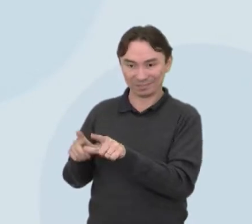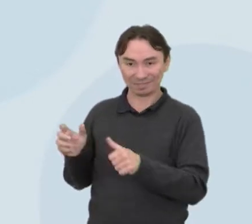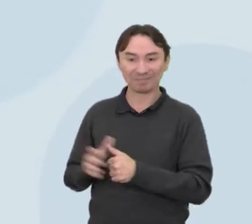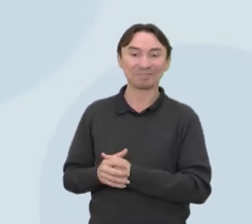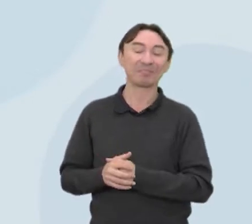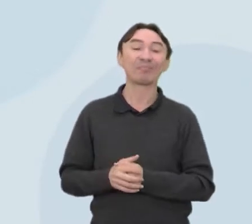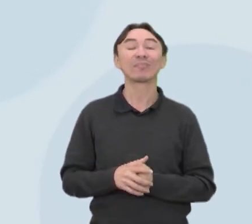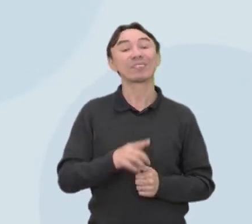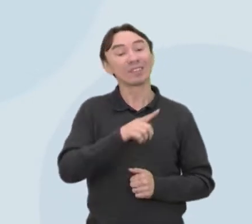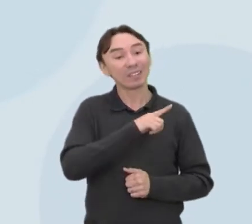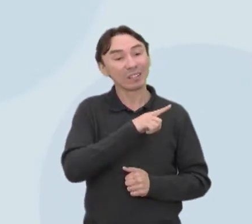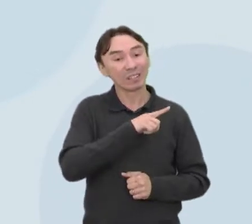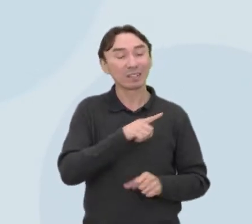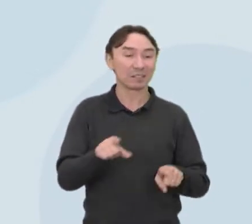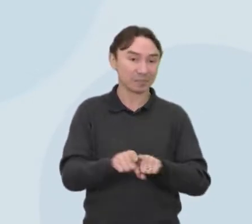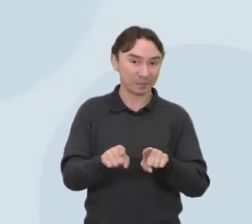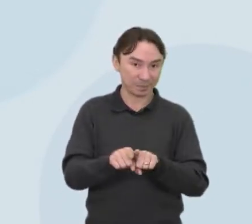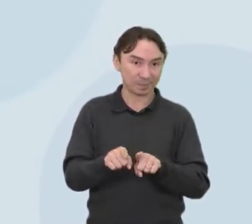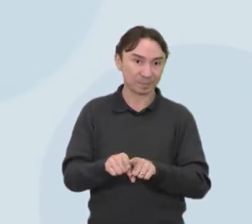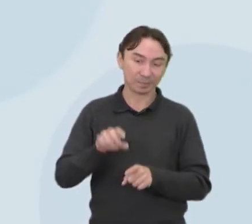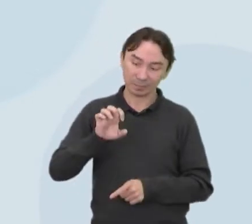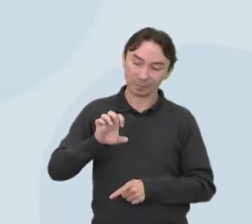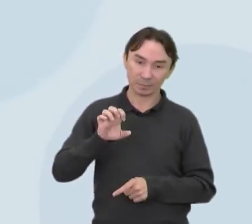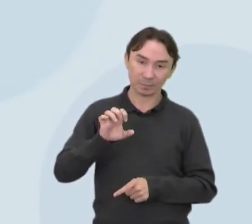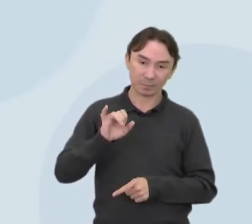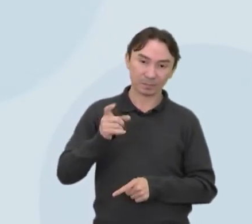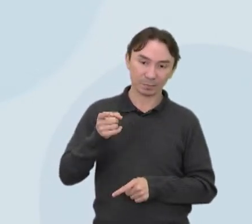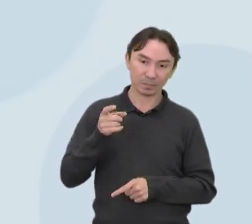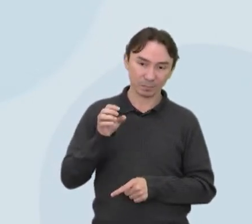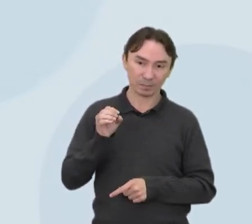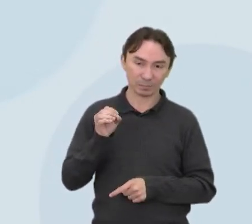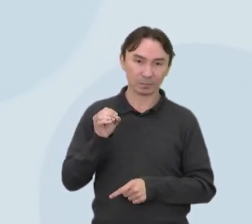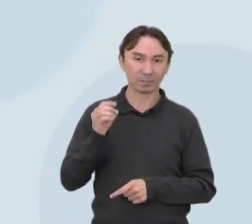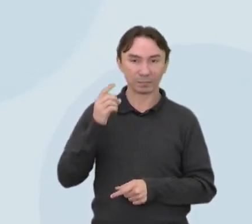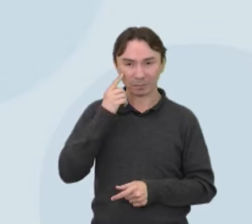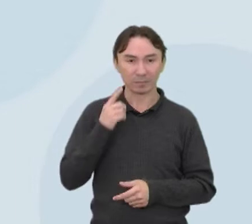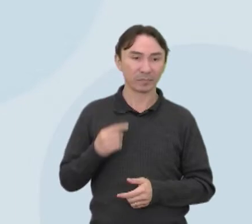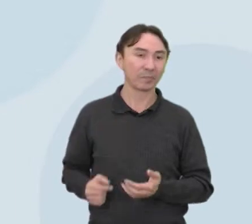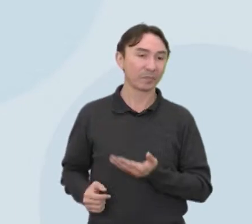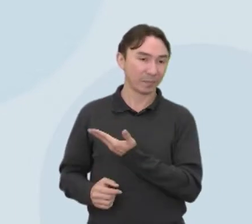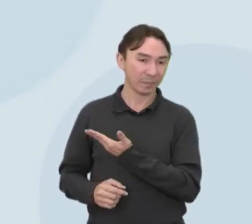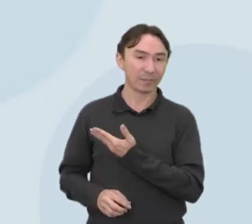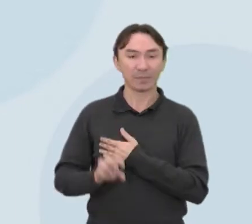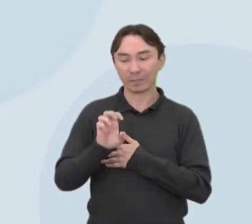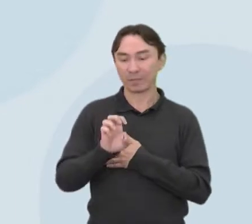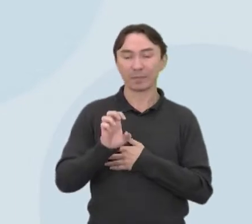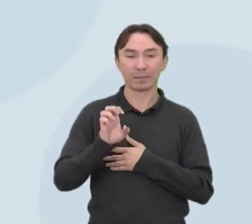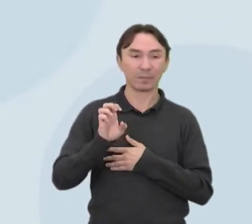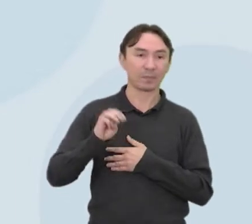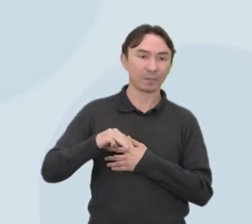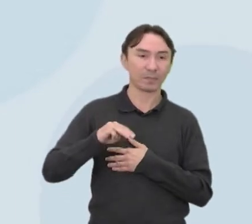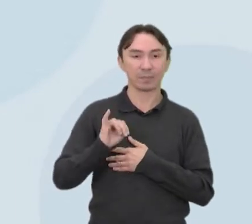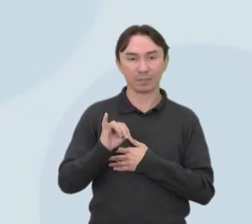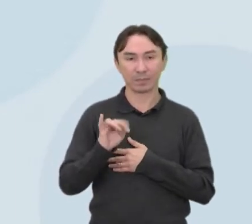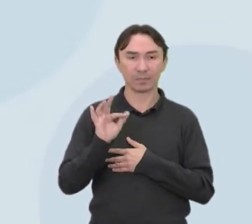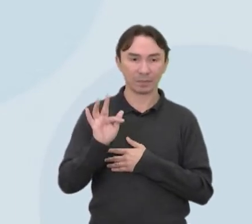eixo estruturante aí do novo ensino médio, é esse que a gente está analisando, o EMI